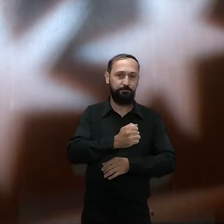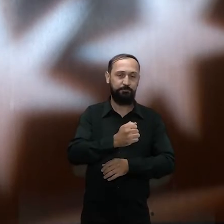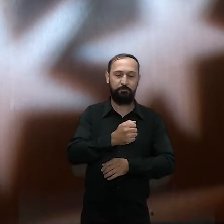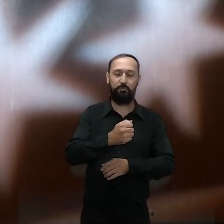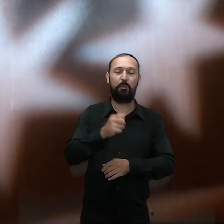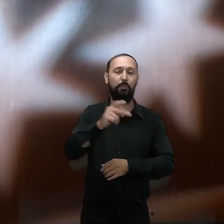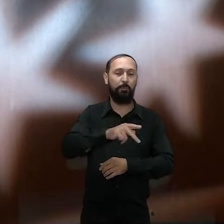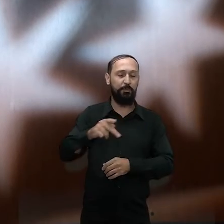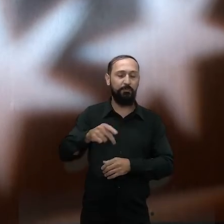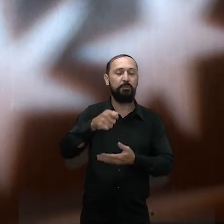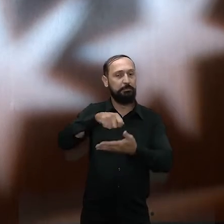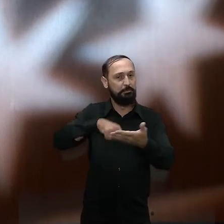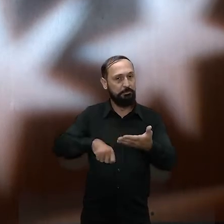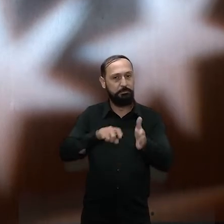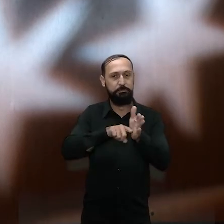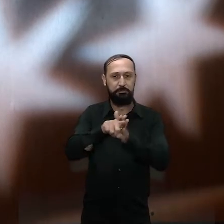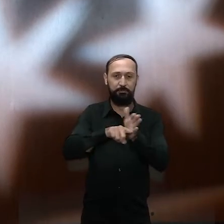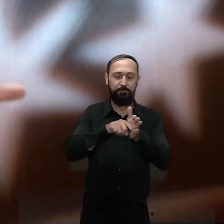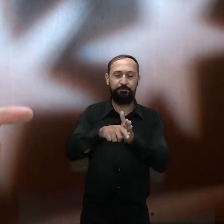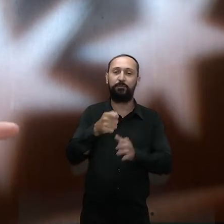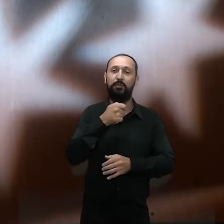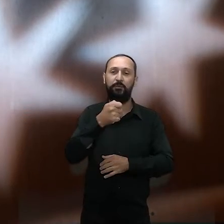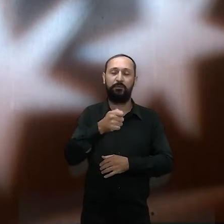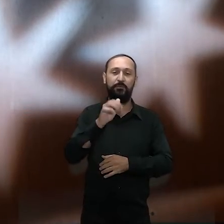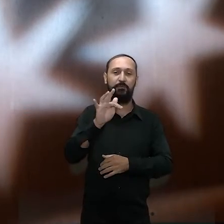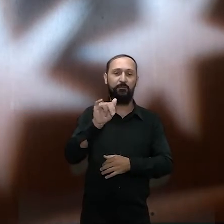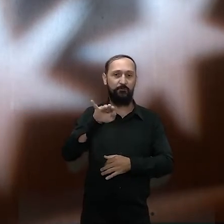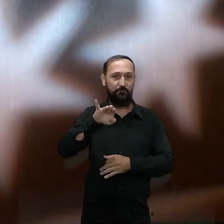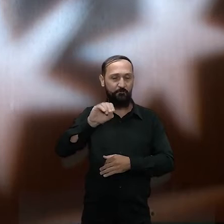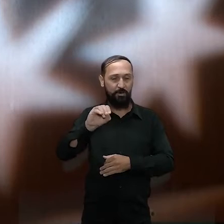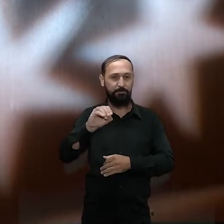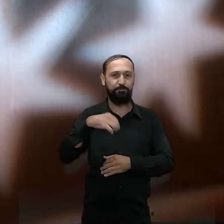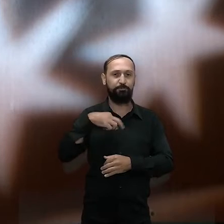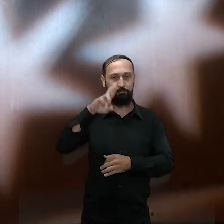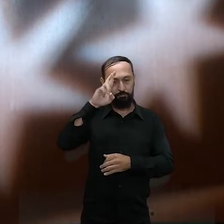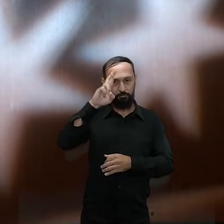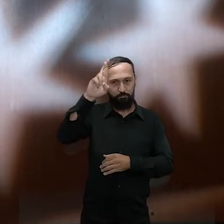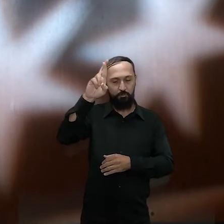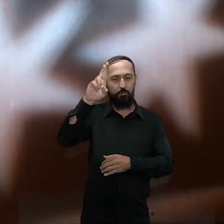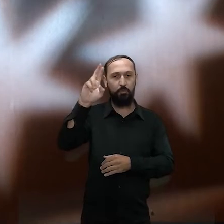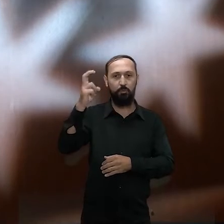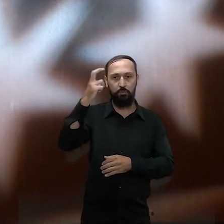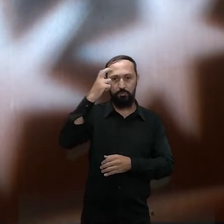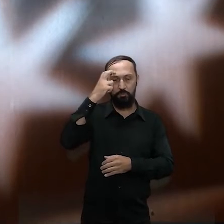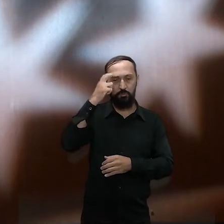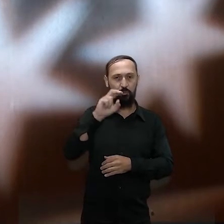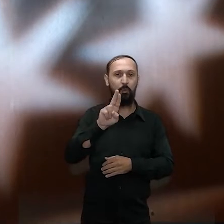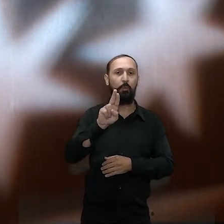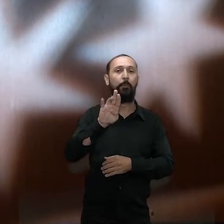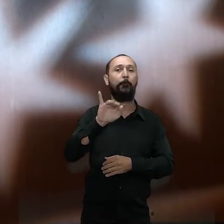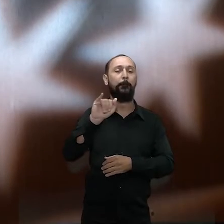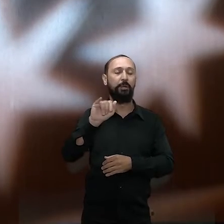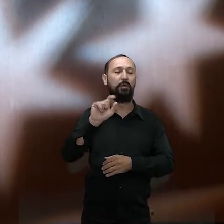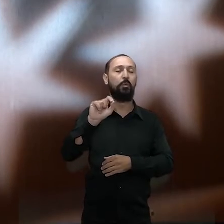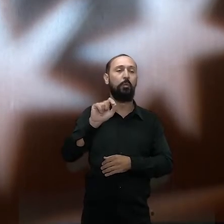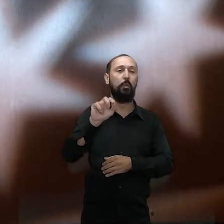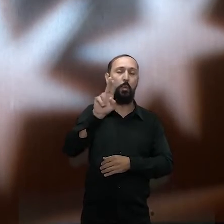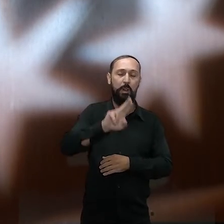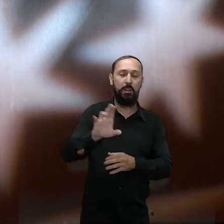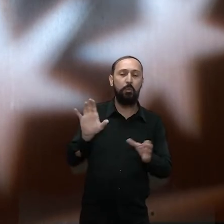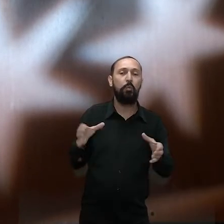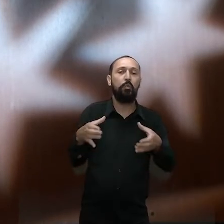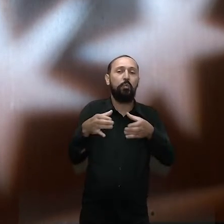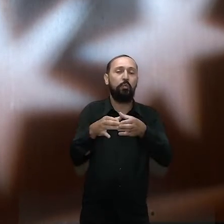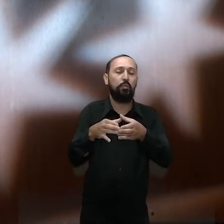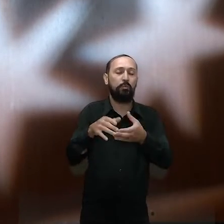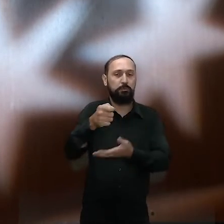agosto, entrevistei o professor, escritor e pesquisador Fábio do Vale, atual diretor de cultura da UBMS,